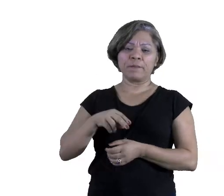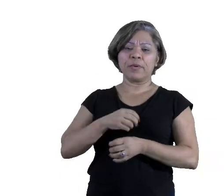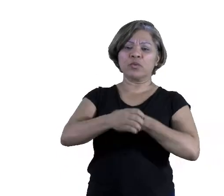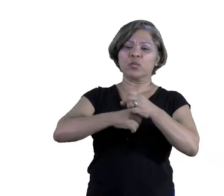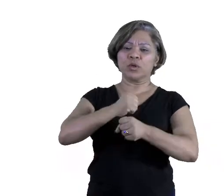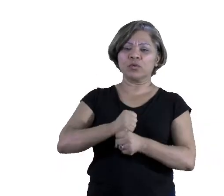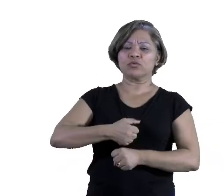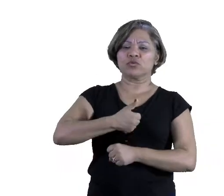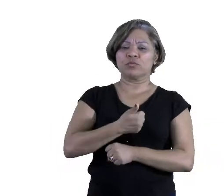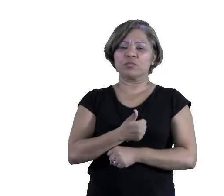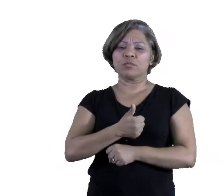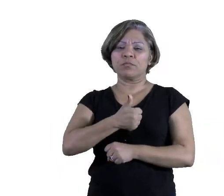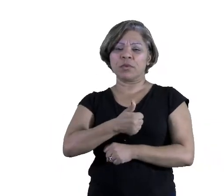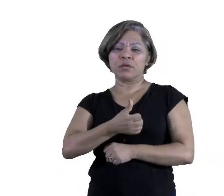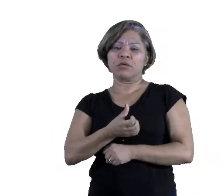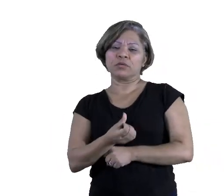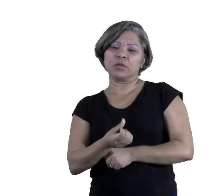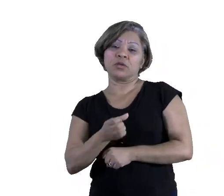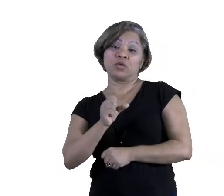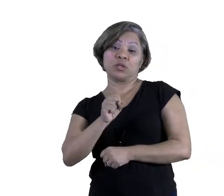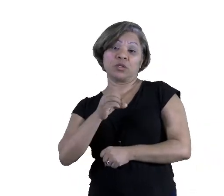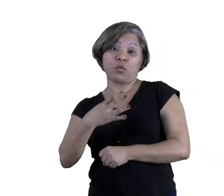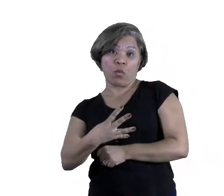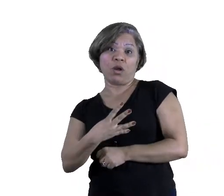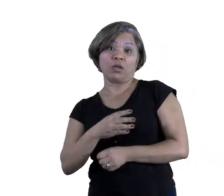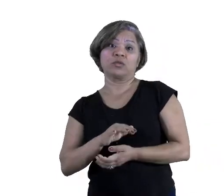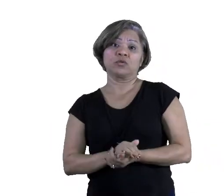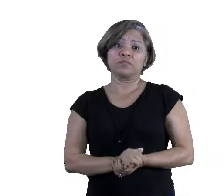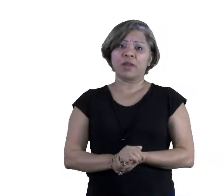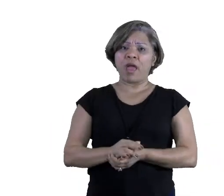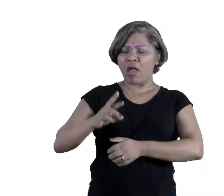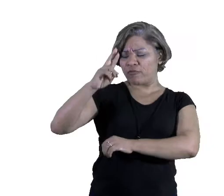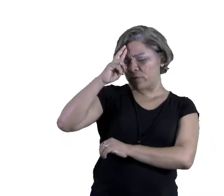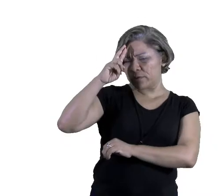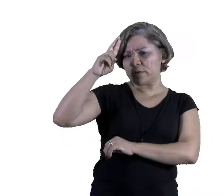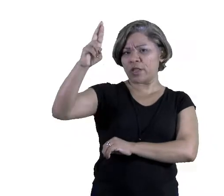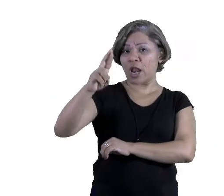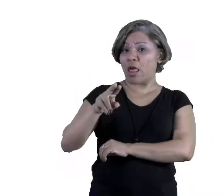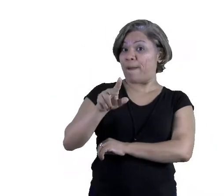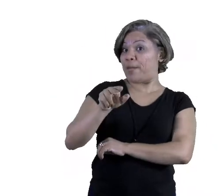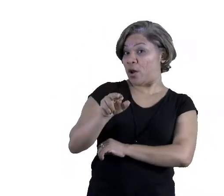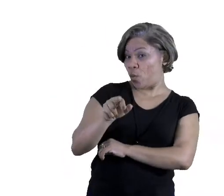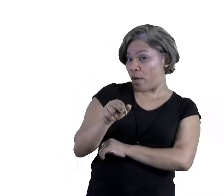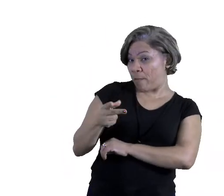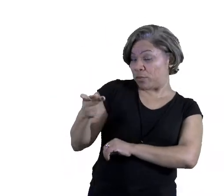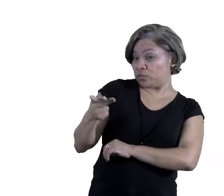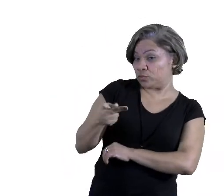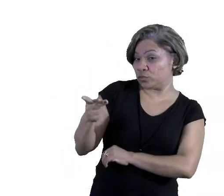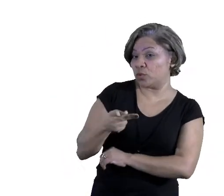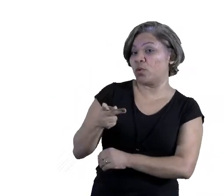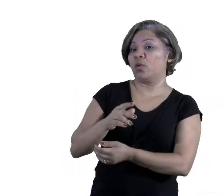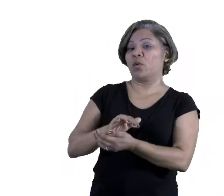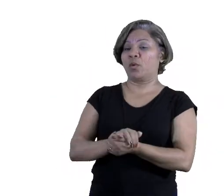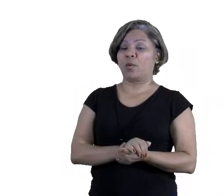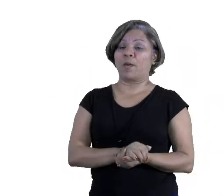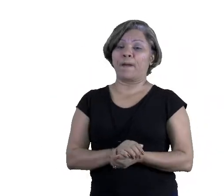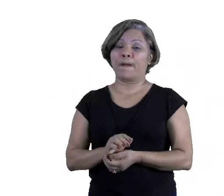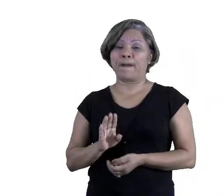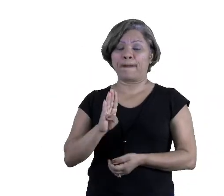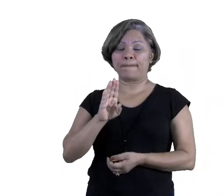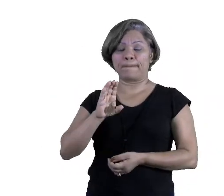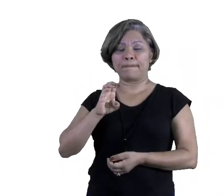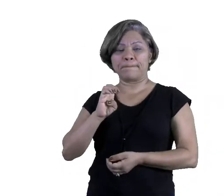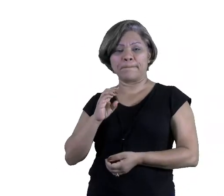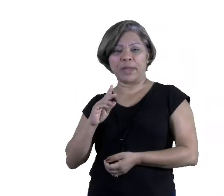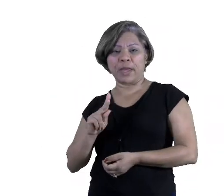1684. Essa revolta ela foi liderada pelos irmãos Beckman, que eram o Manuel Beckman e o Thomas Beckman.